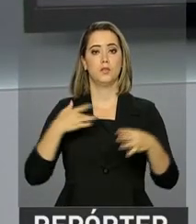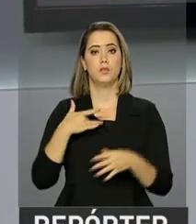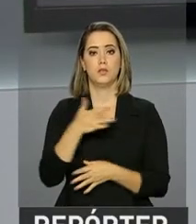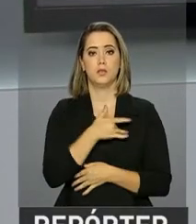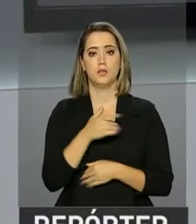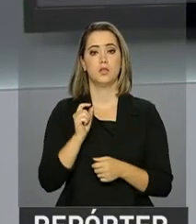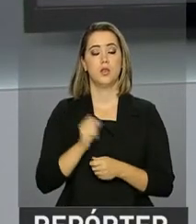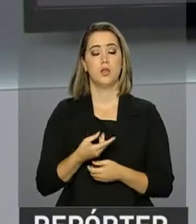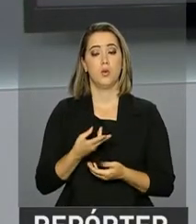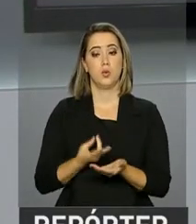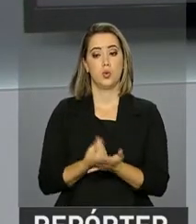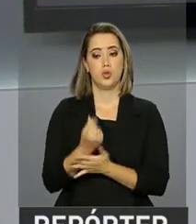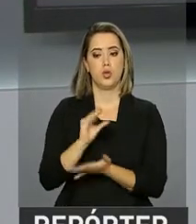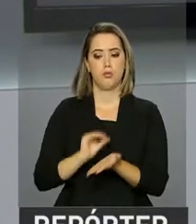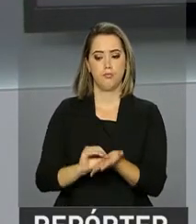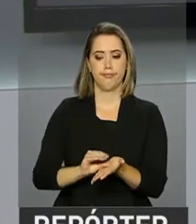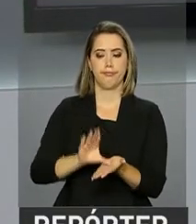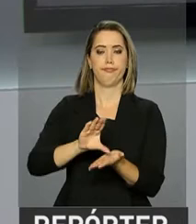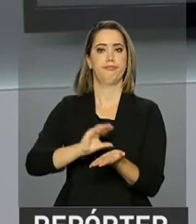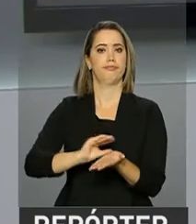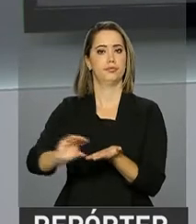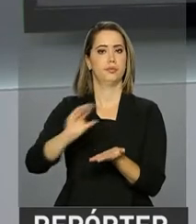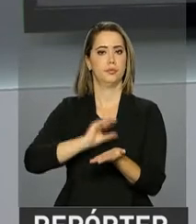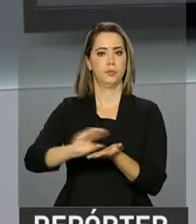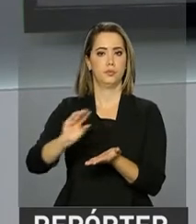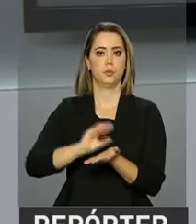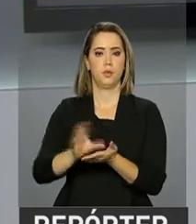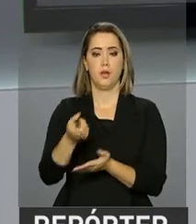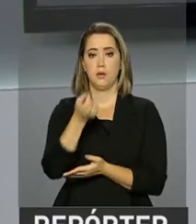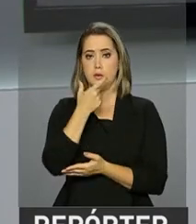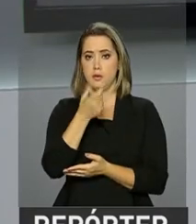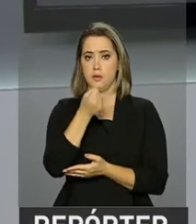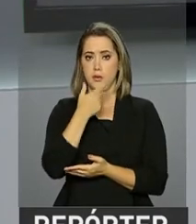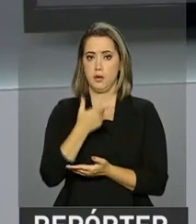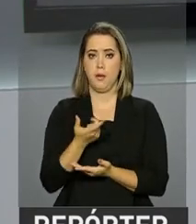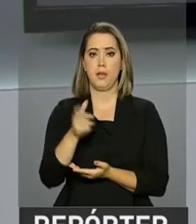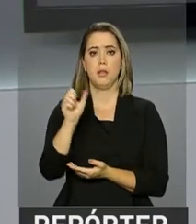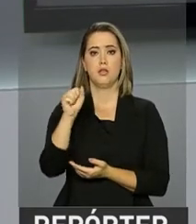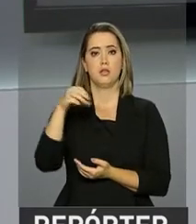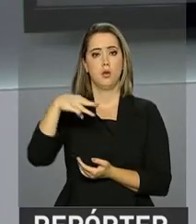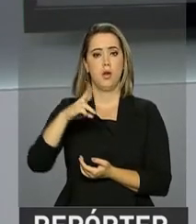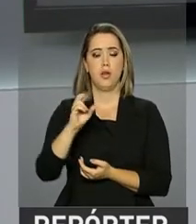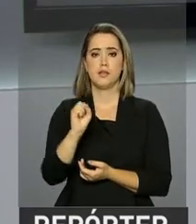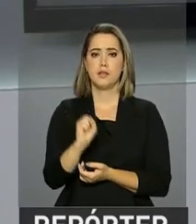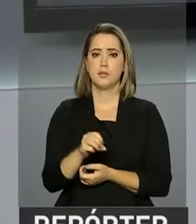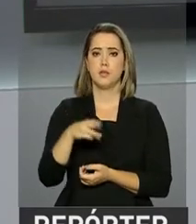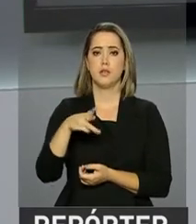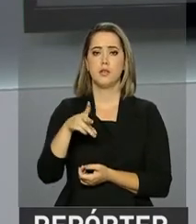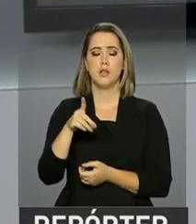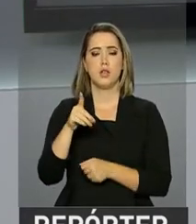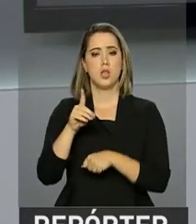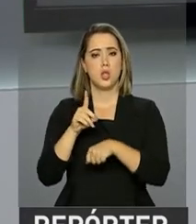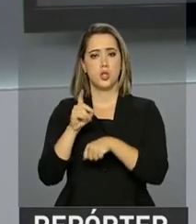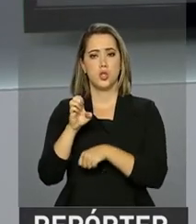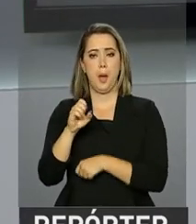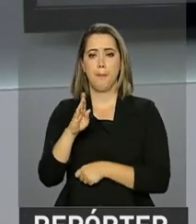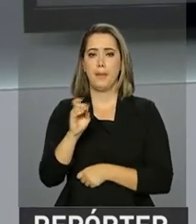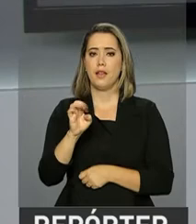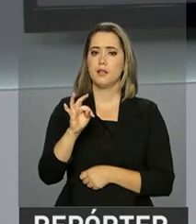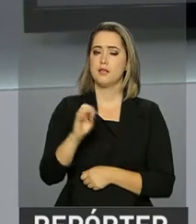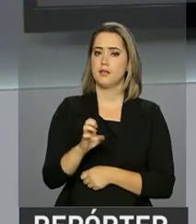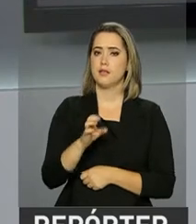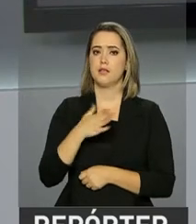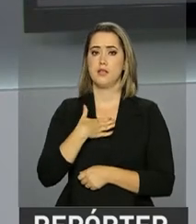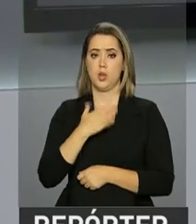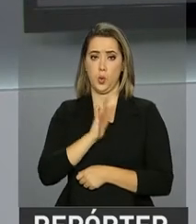aumentar o repasse de recursos e ampliar o acesso a medicamentos para a asma diabetes e hipertensão o ministro ricardo barros